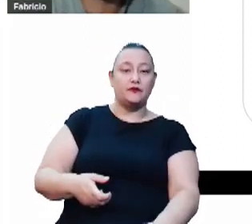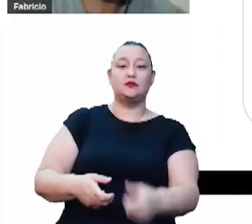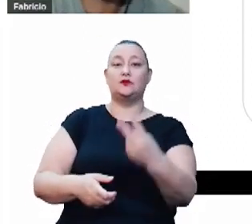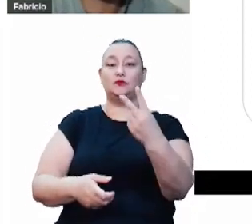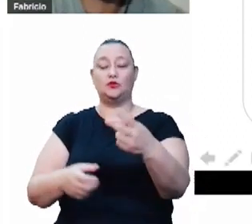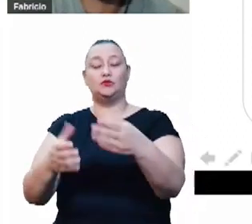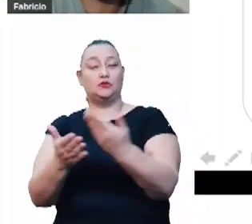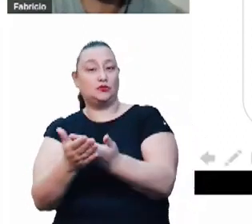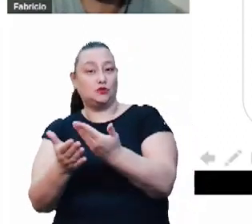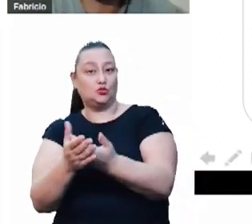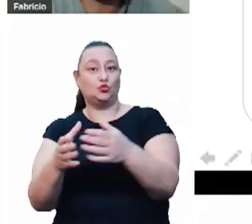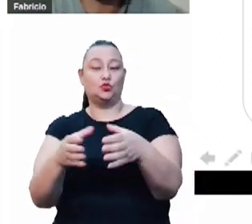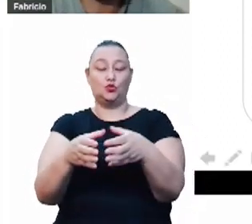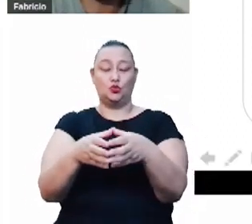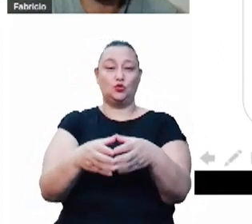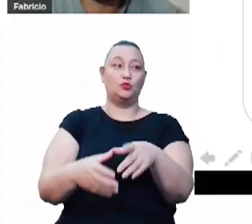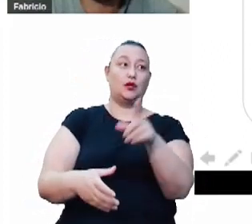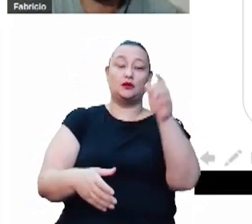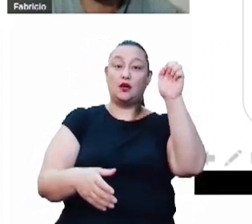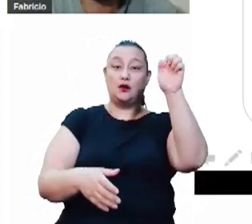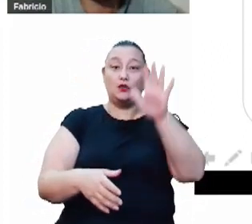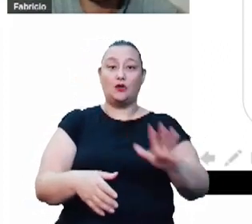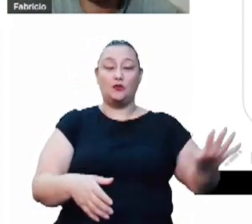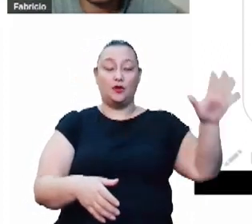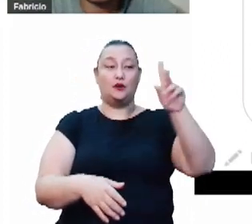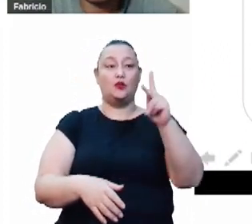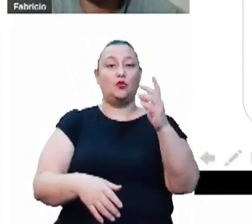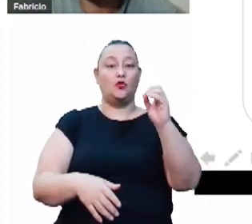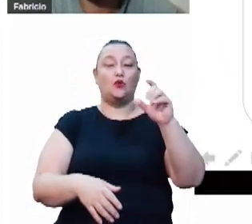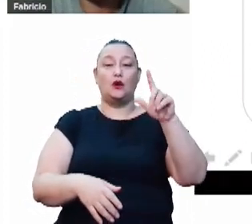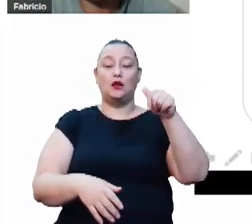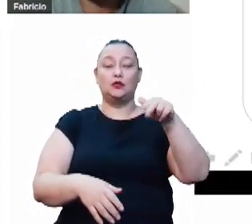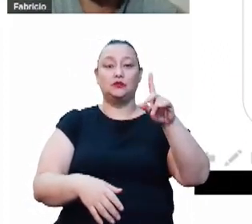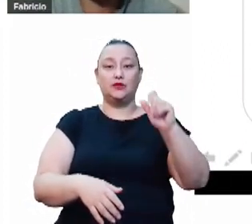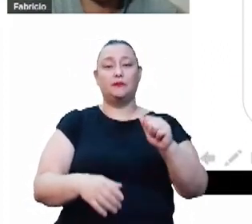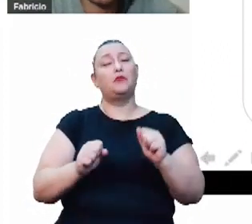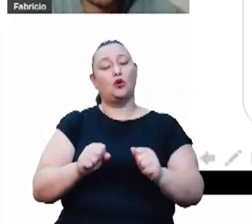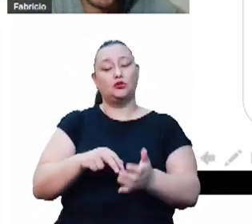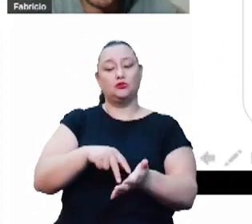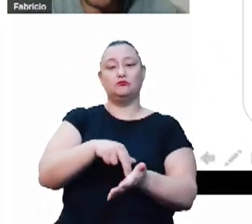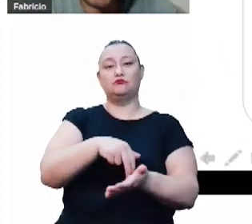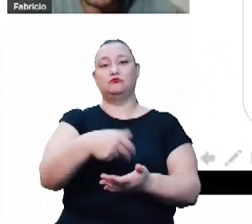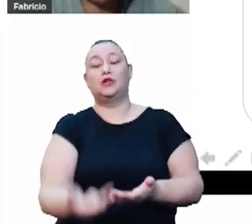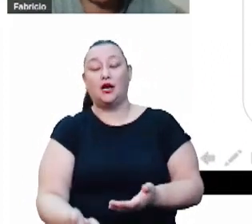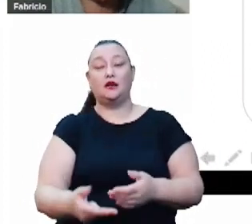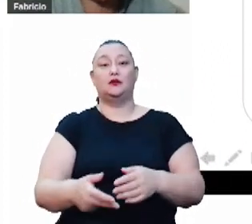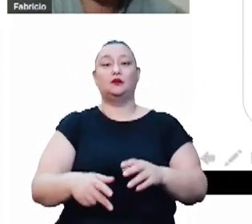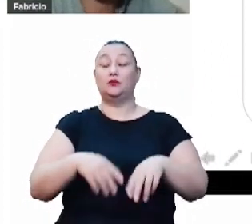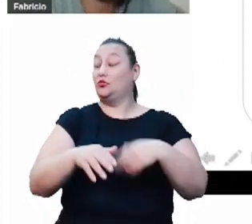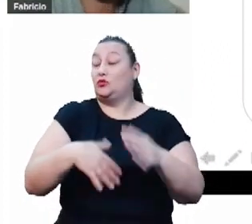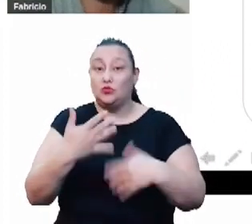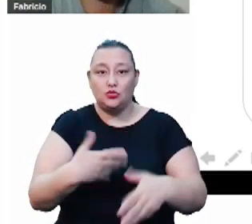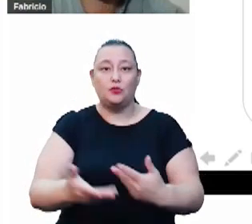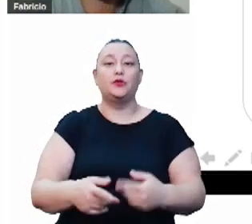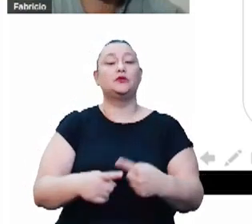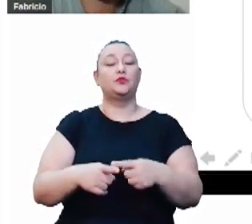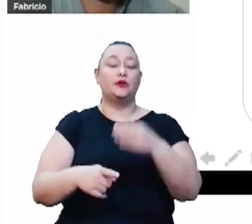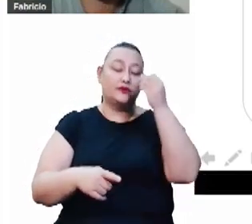2 estudos do pessoal do grupo da Holanda, tá? E pode dar também queda, tropeço, que geralmente é consequência